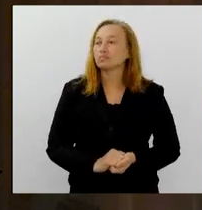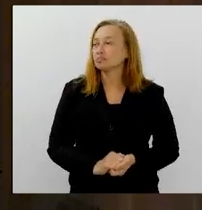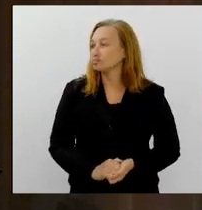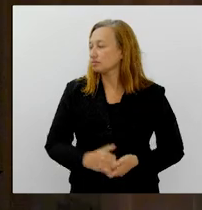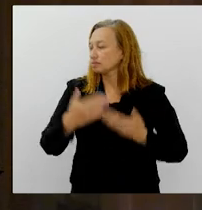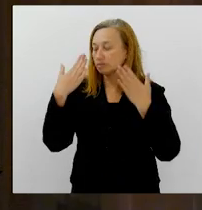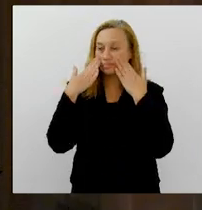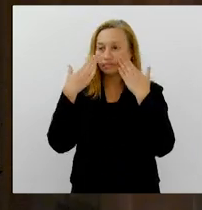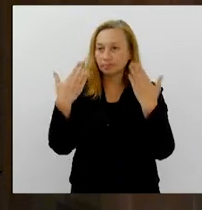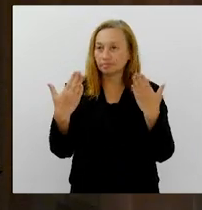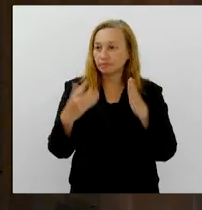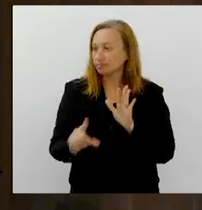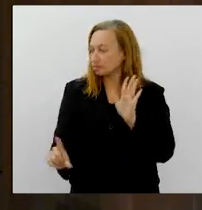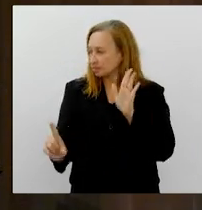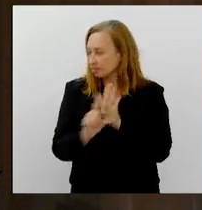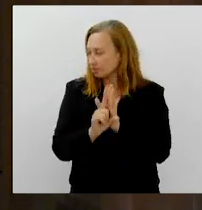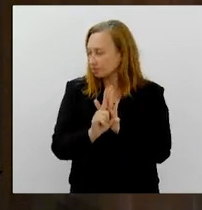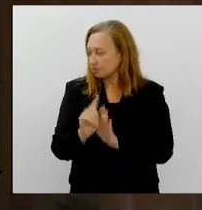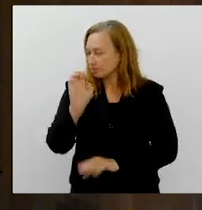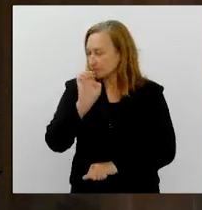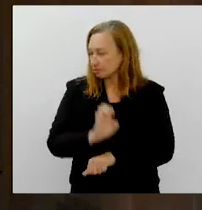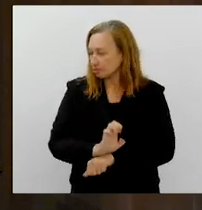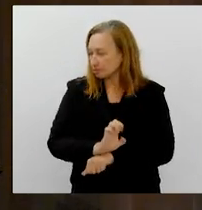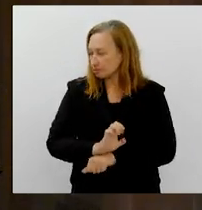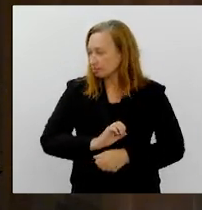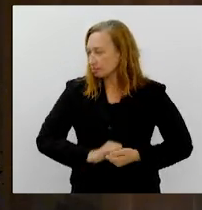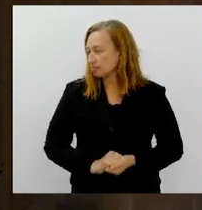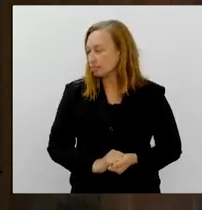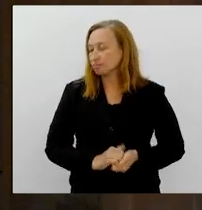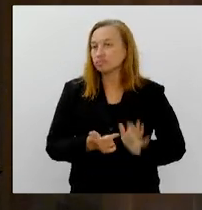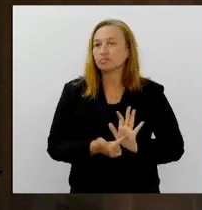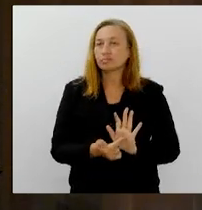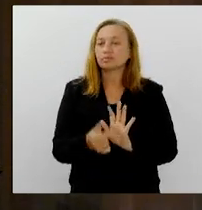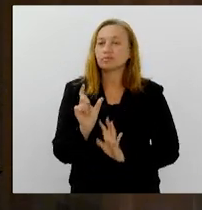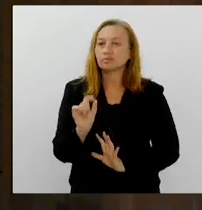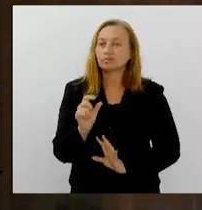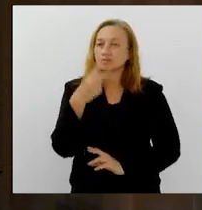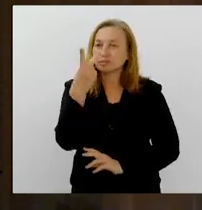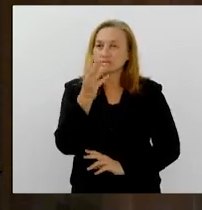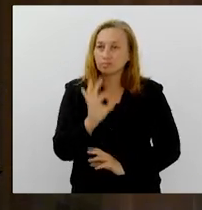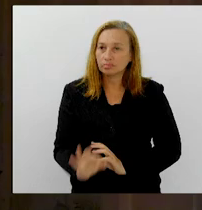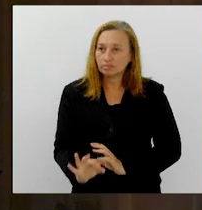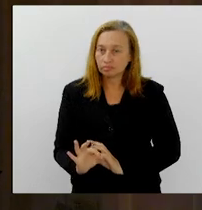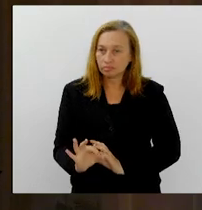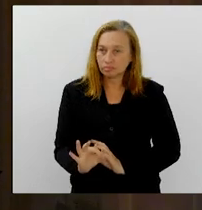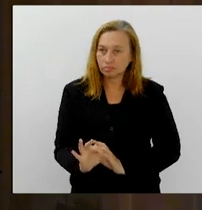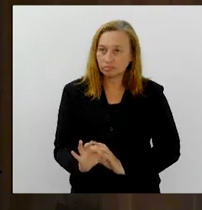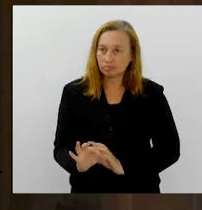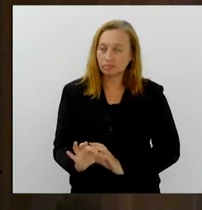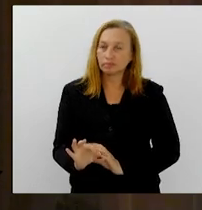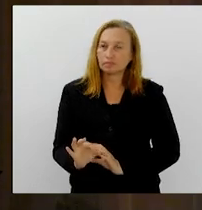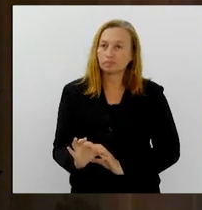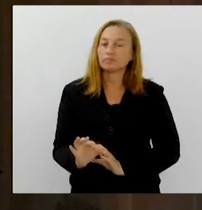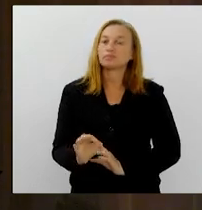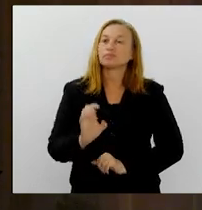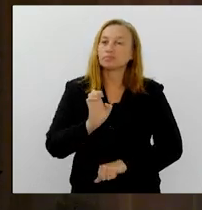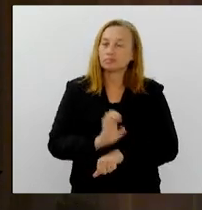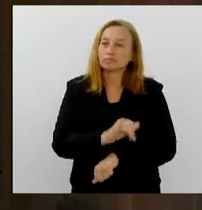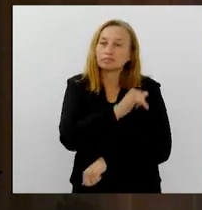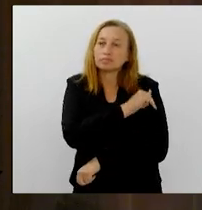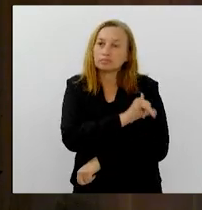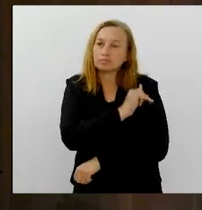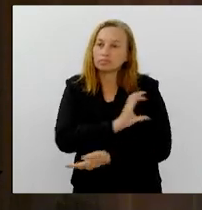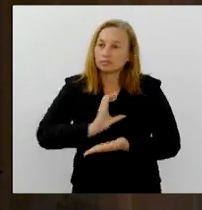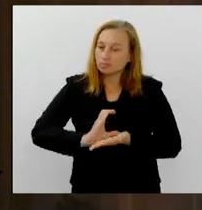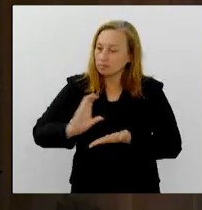a lei estadual que determina que 2% da receita líquida do Estado do Rio de Janeiro seja destinada